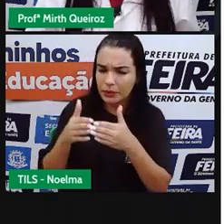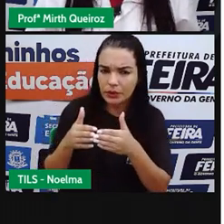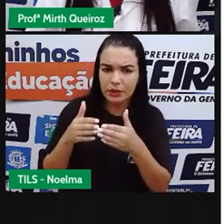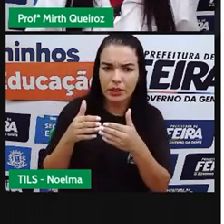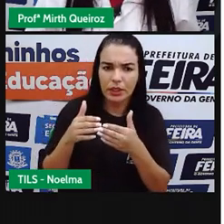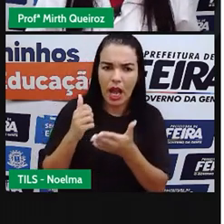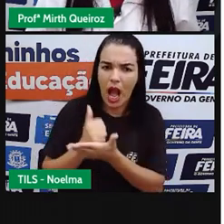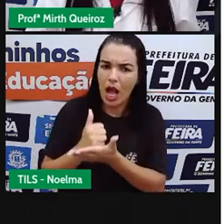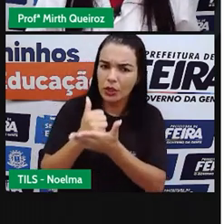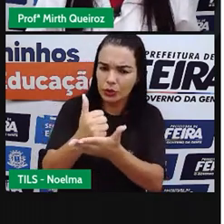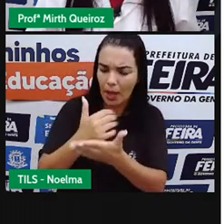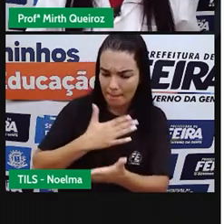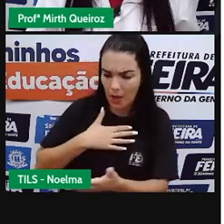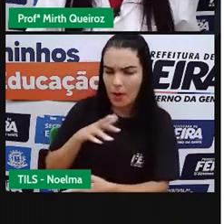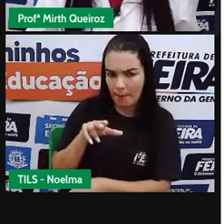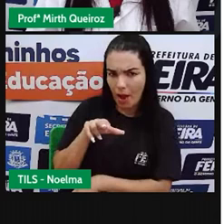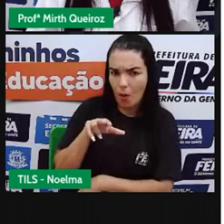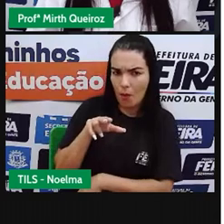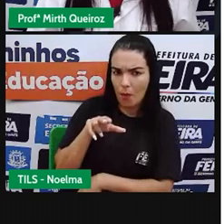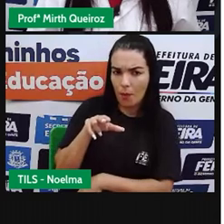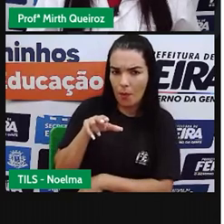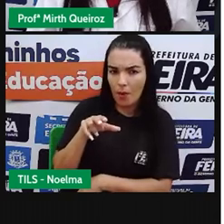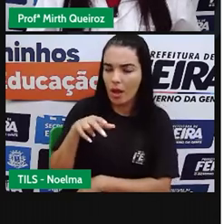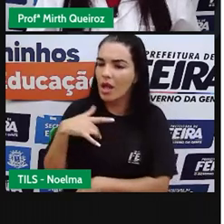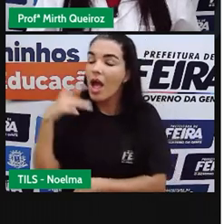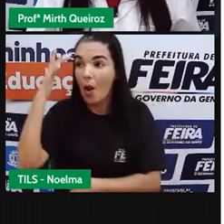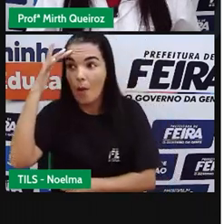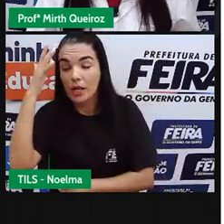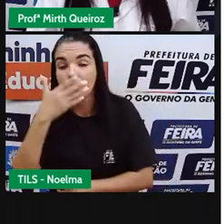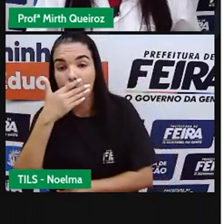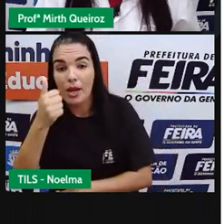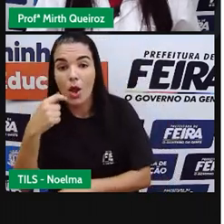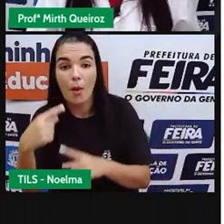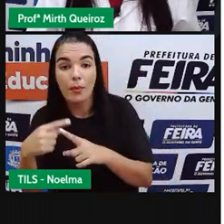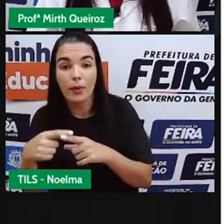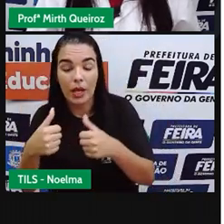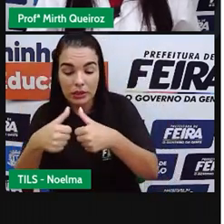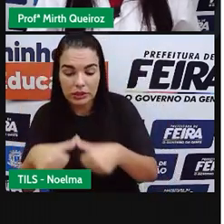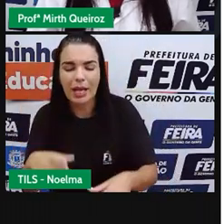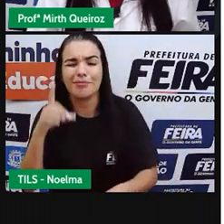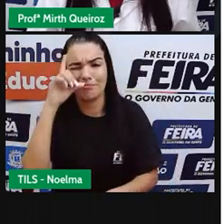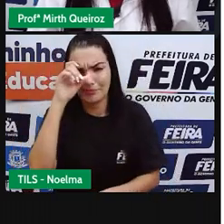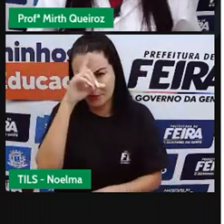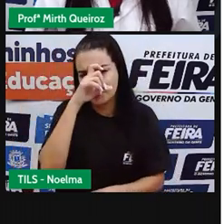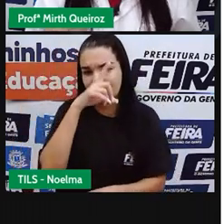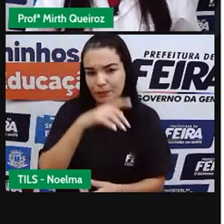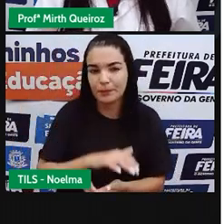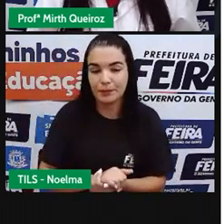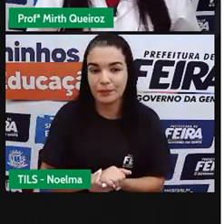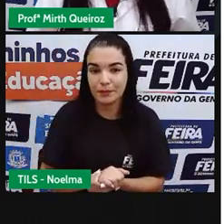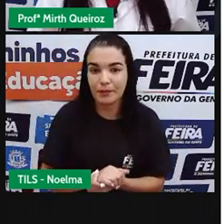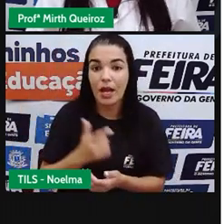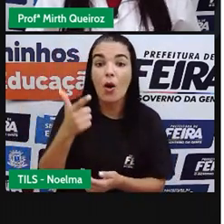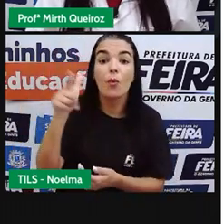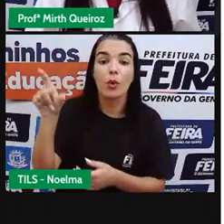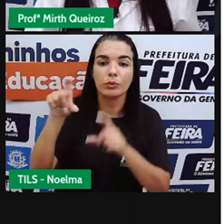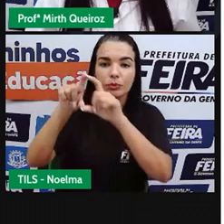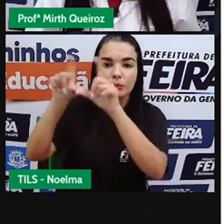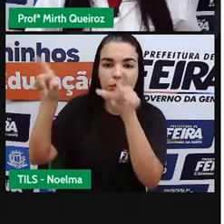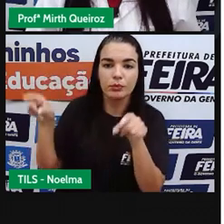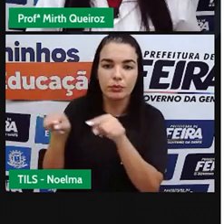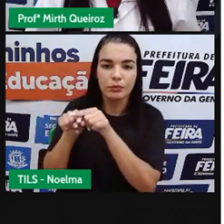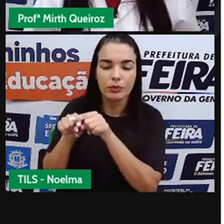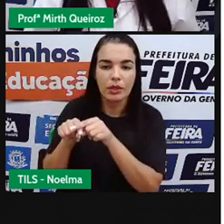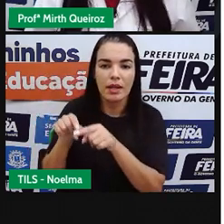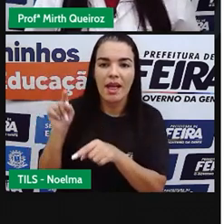ajuda ao meu irmão? Acho melhor, porque está bem difícil. Olha o outro exemplo.